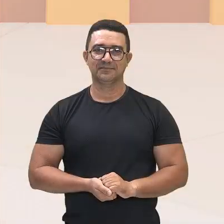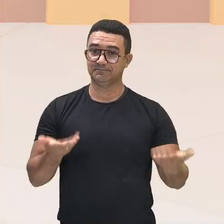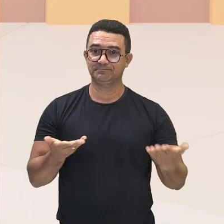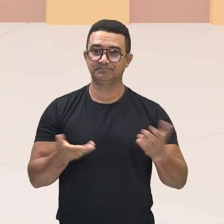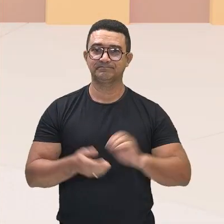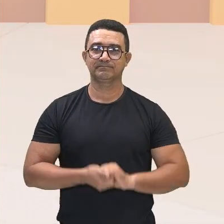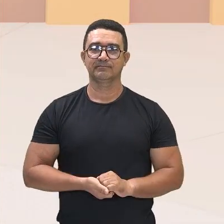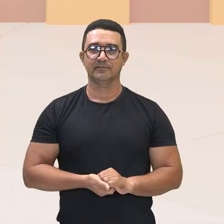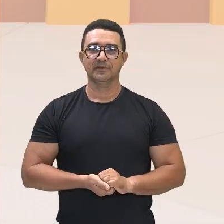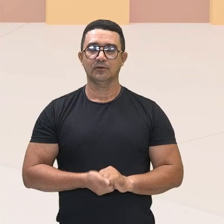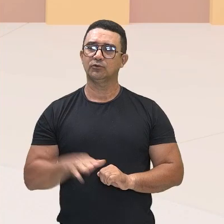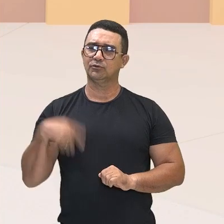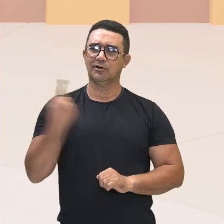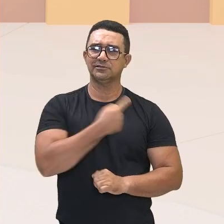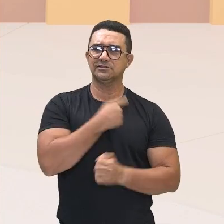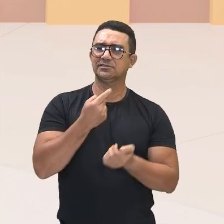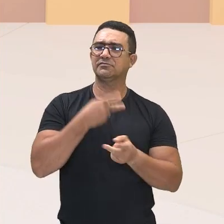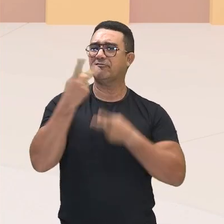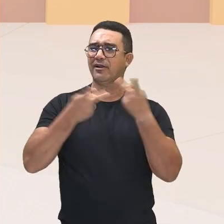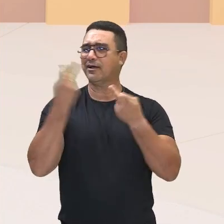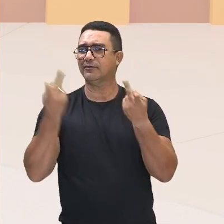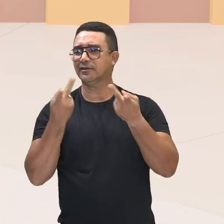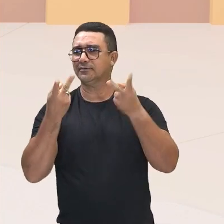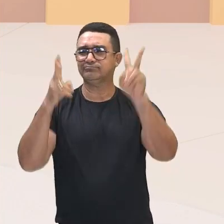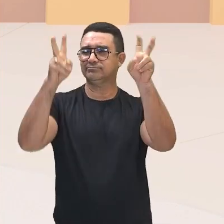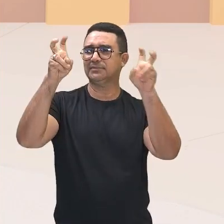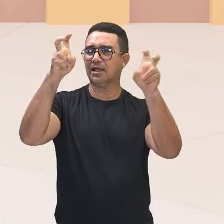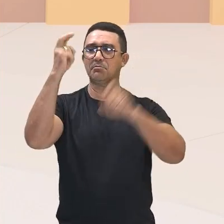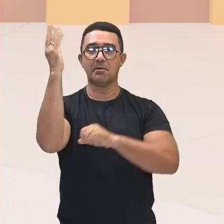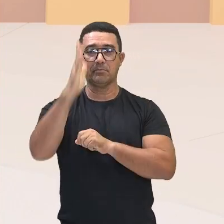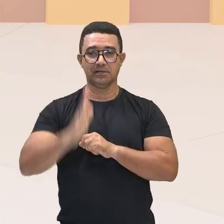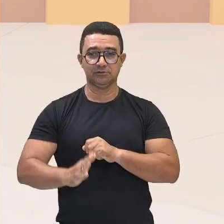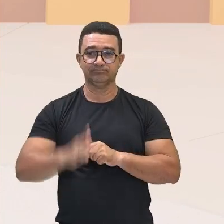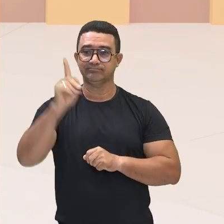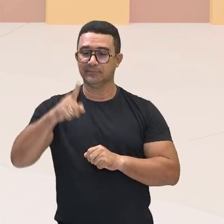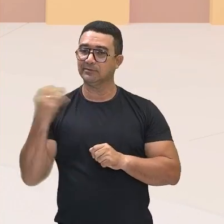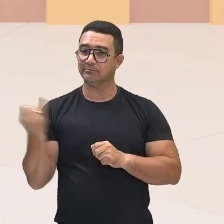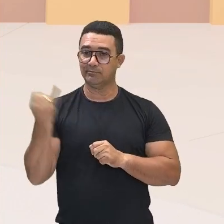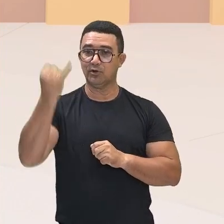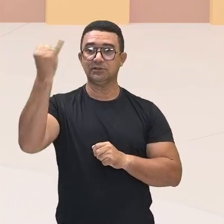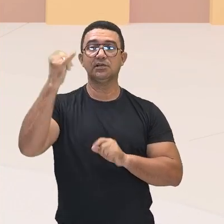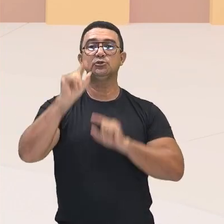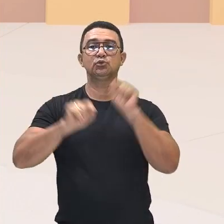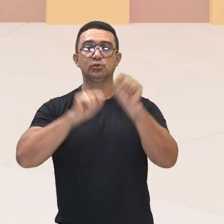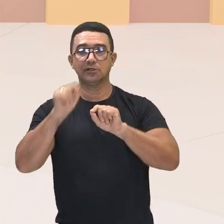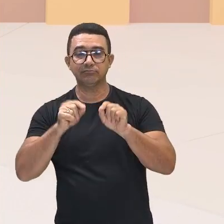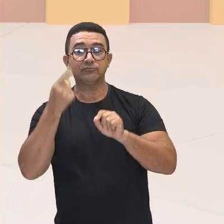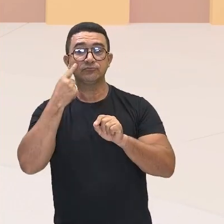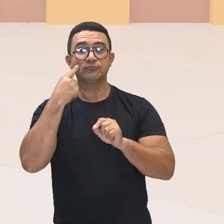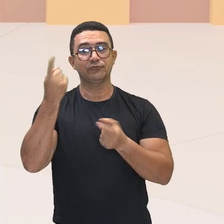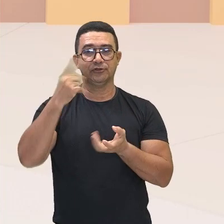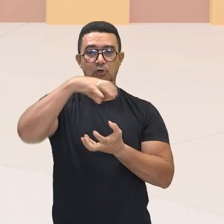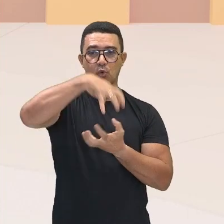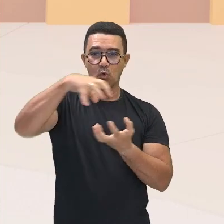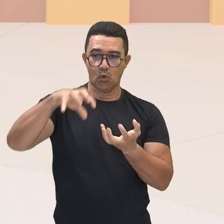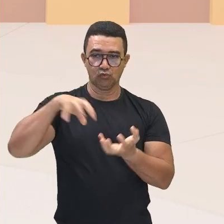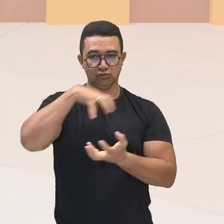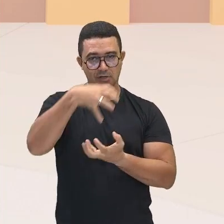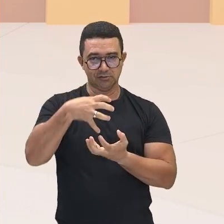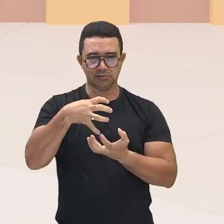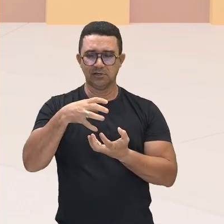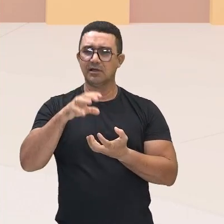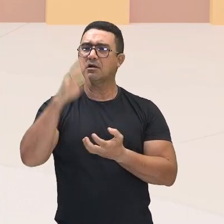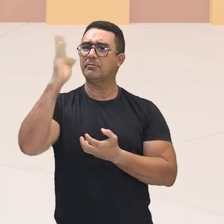Muito bem, a gente vai falar então de Brasil, é importante a gente colocar aqui essa ideia de continente. O Brasil não é o único país do